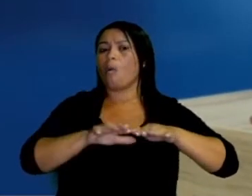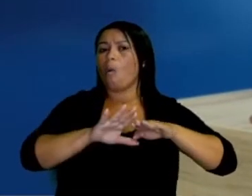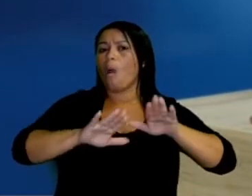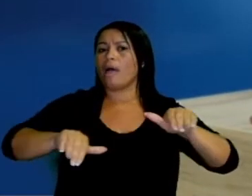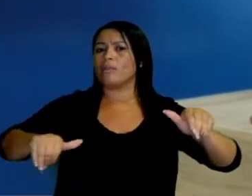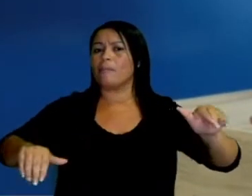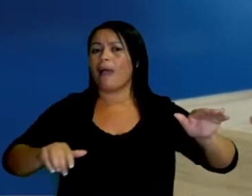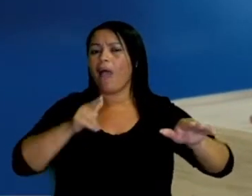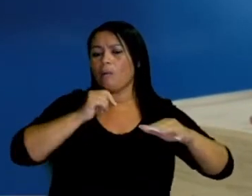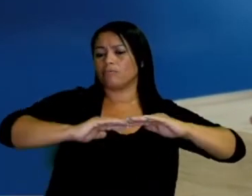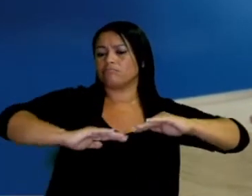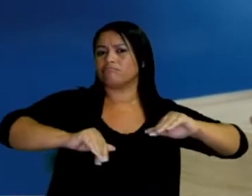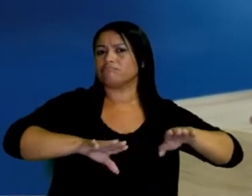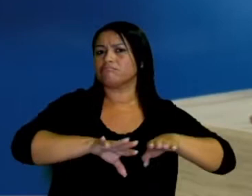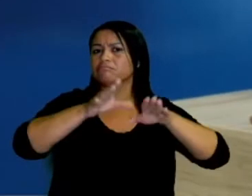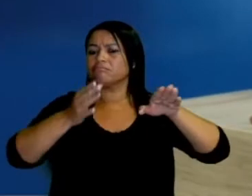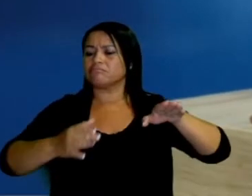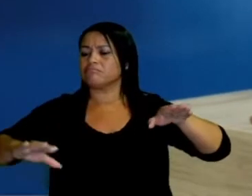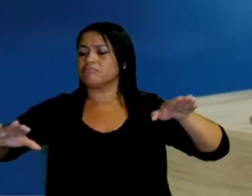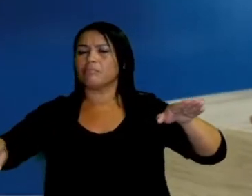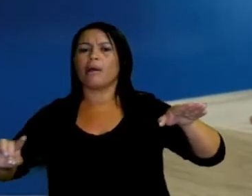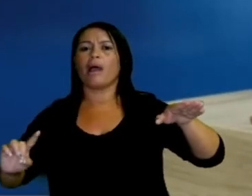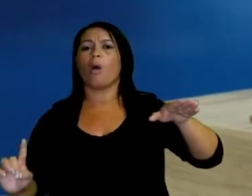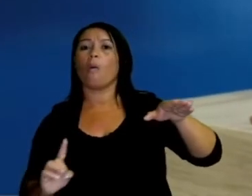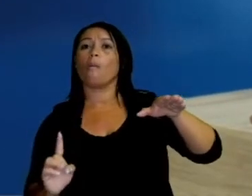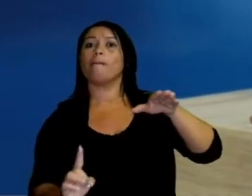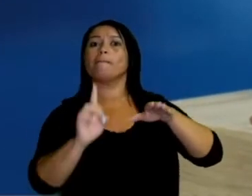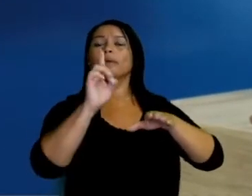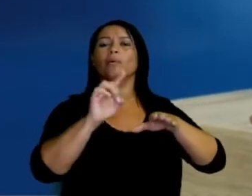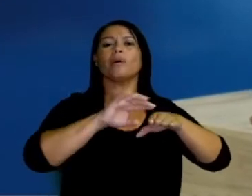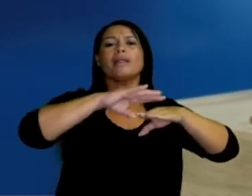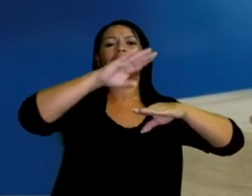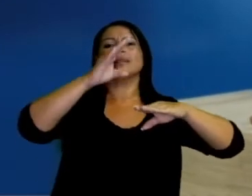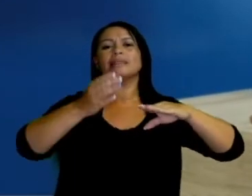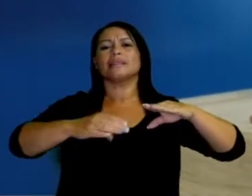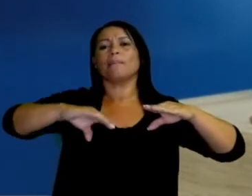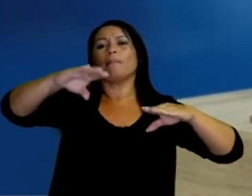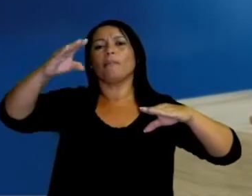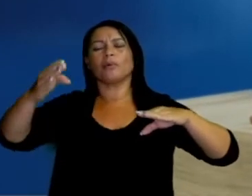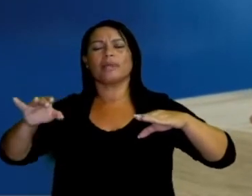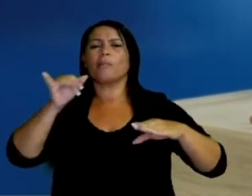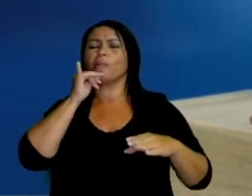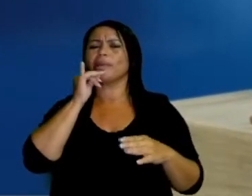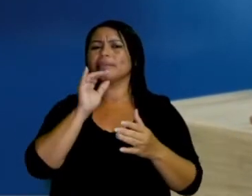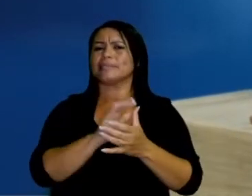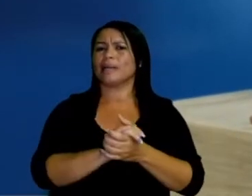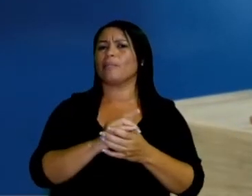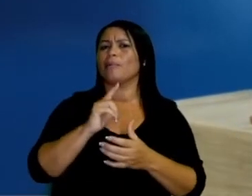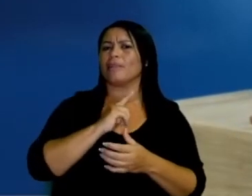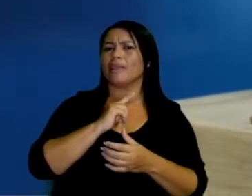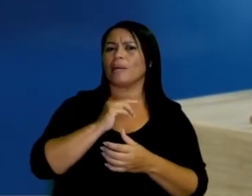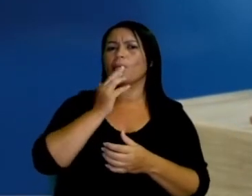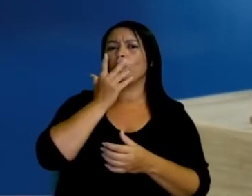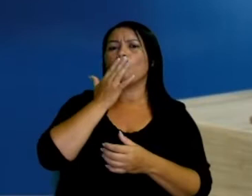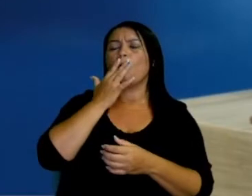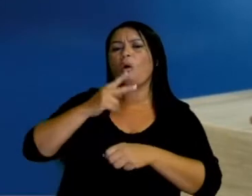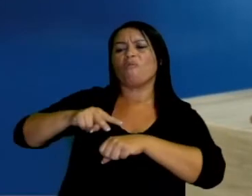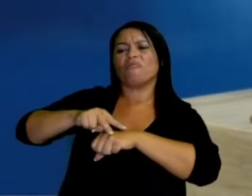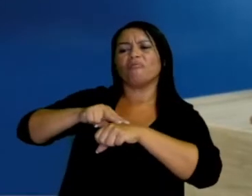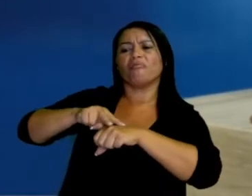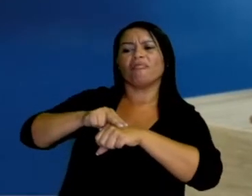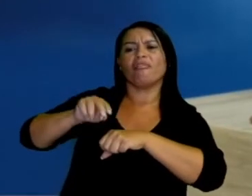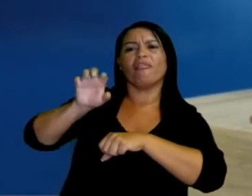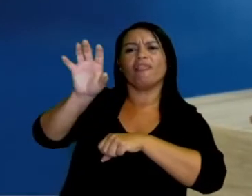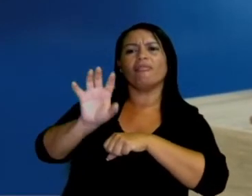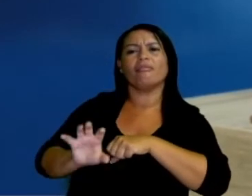ponto ou o pico de uma montanha, vamos assim dizer, tá? Então, se a gente tem, por exemplo, essas áreas aí em verde no mapa seriam áreas